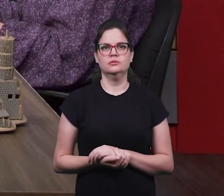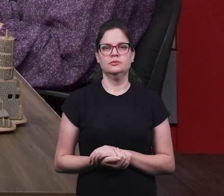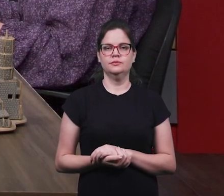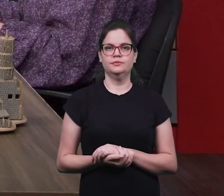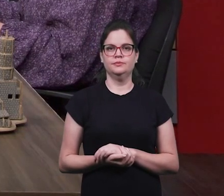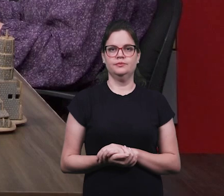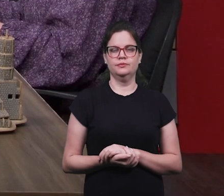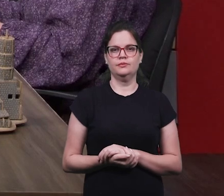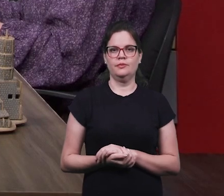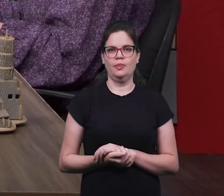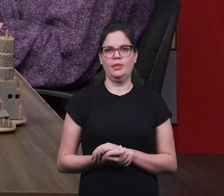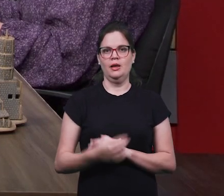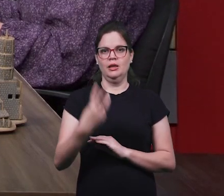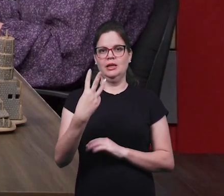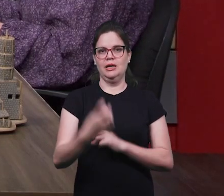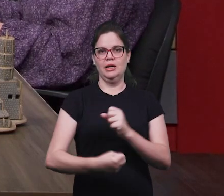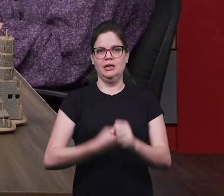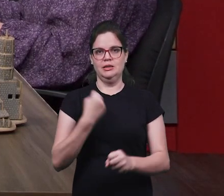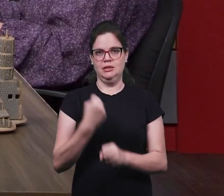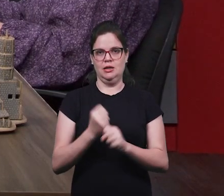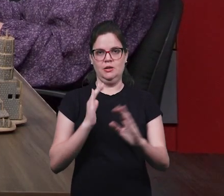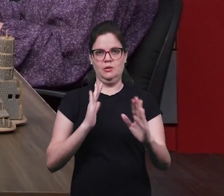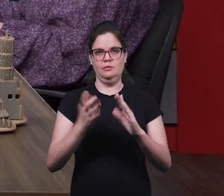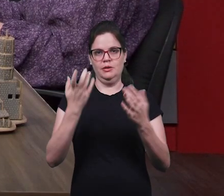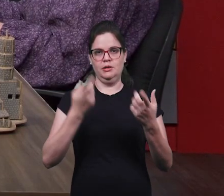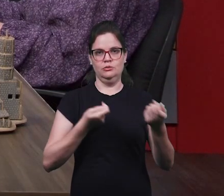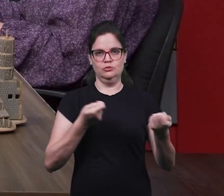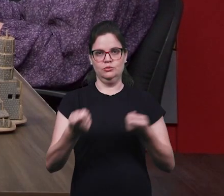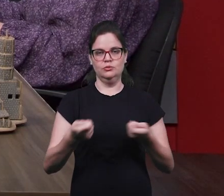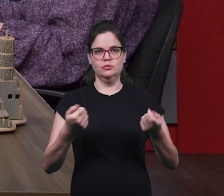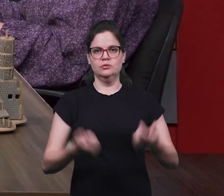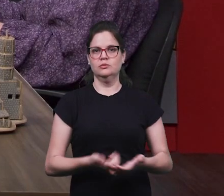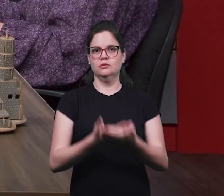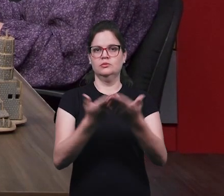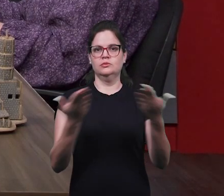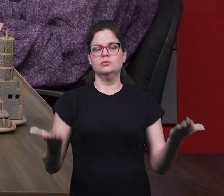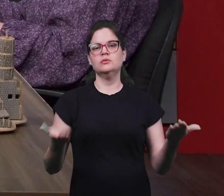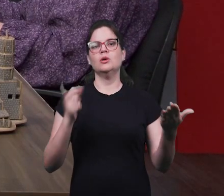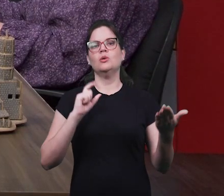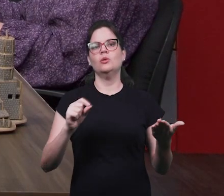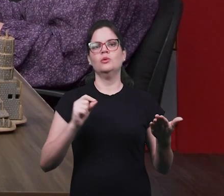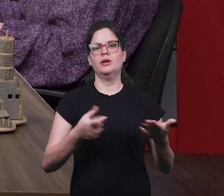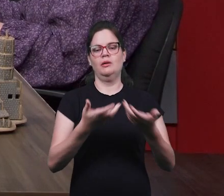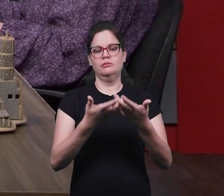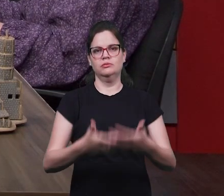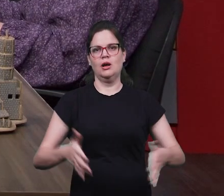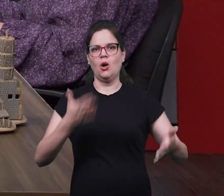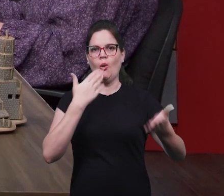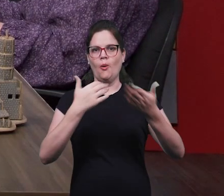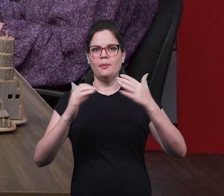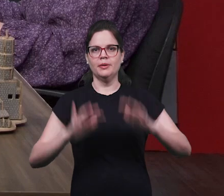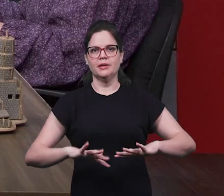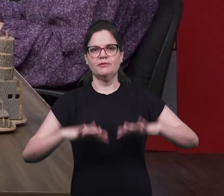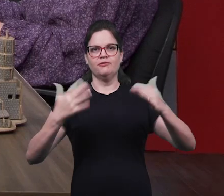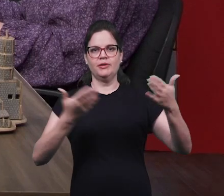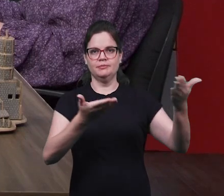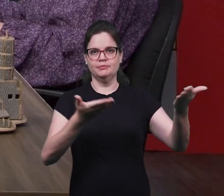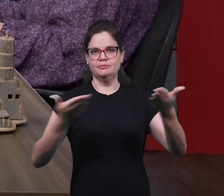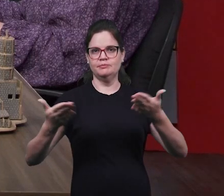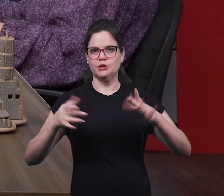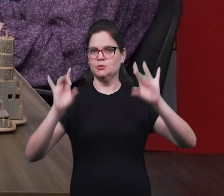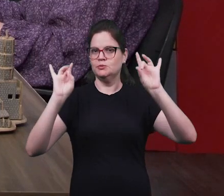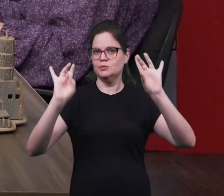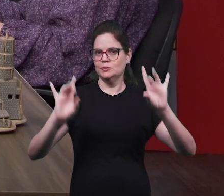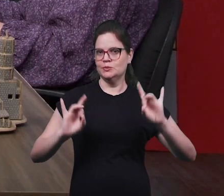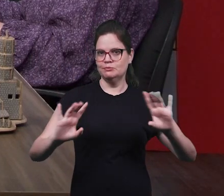no terceiro ano do seu reinado, ofereceu um banquete a todos os seus homens ilustres e oficiais.